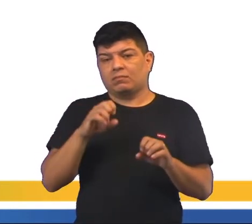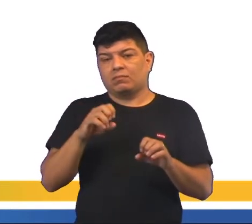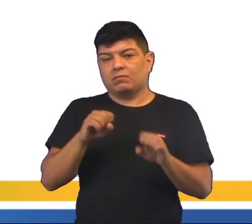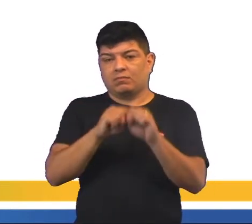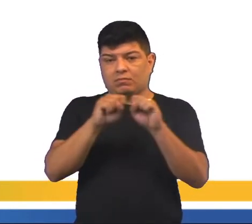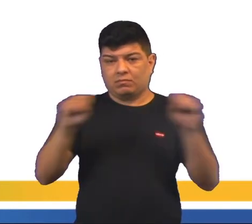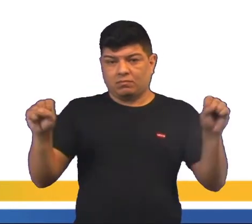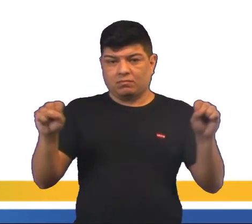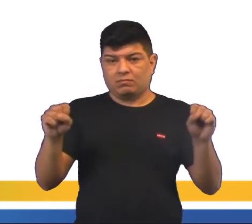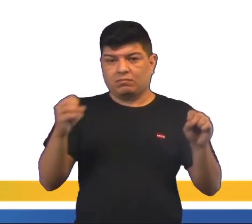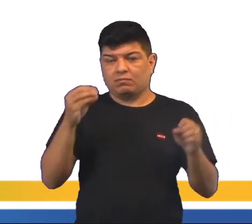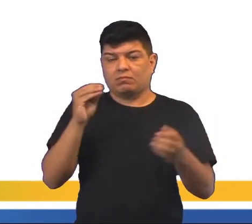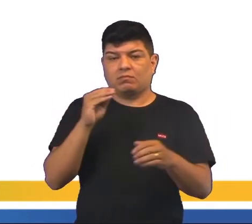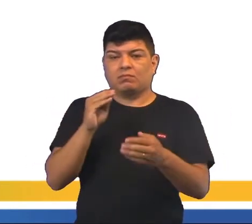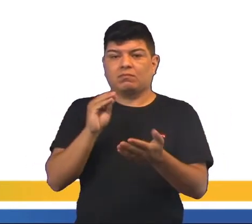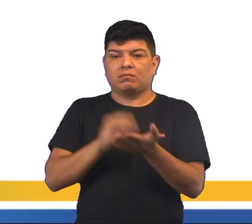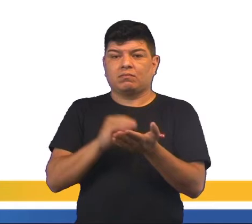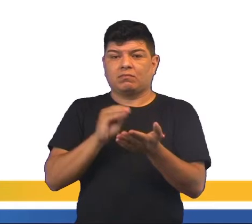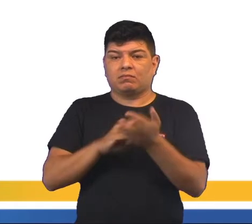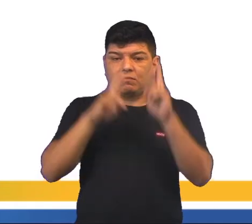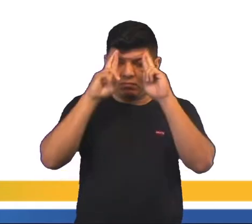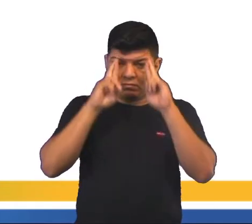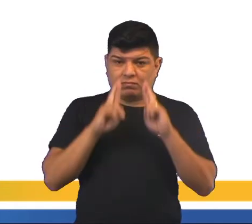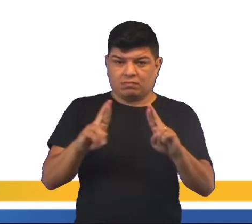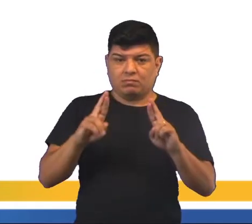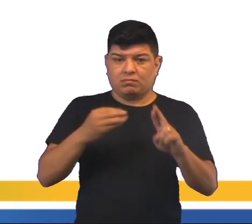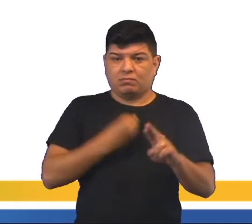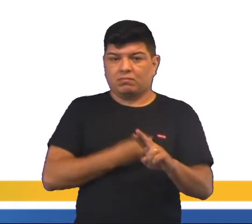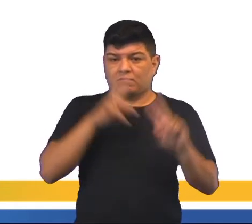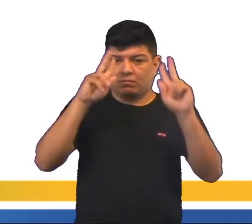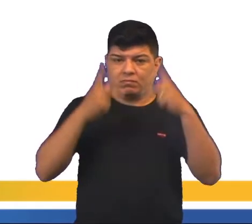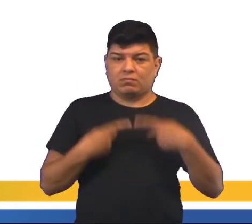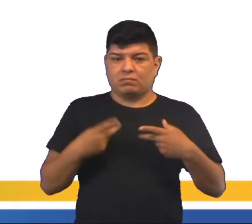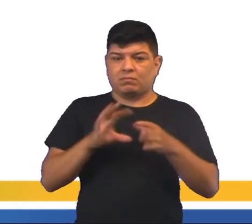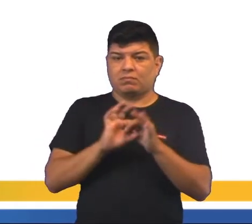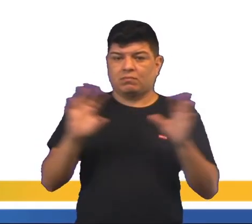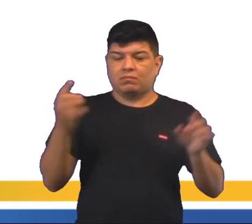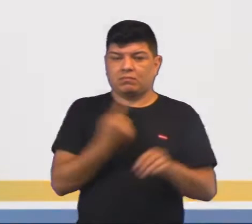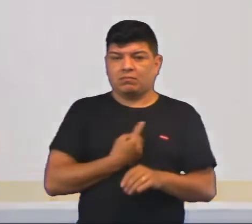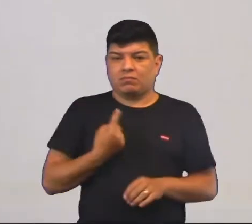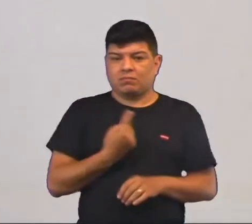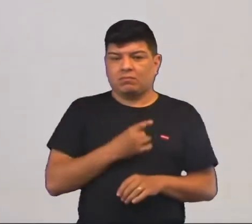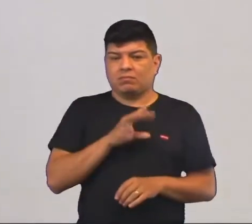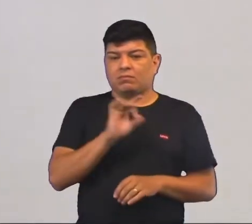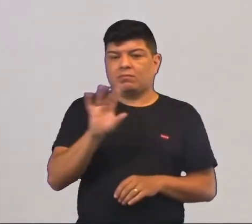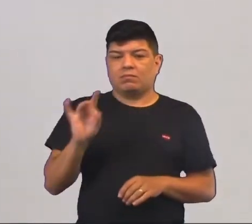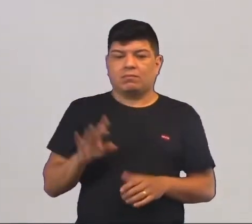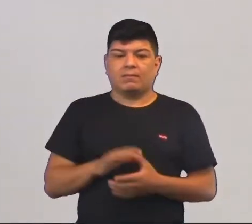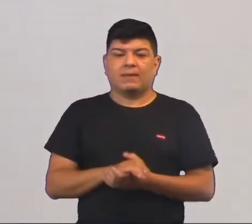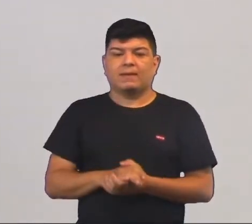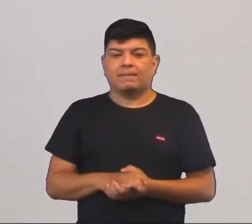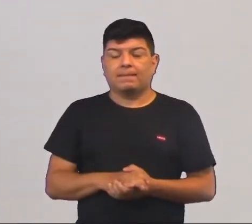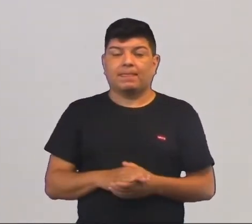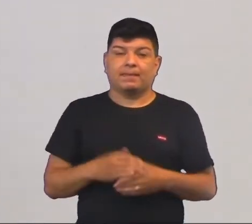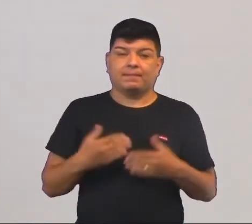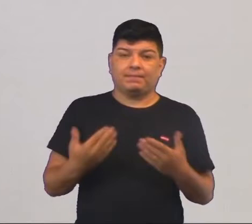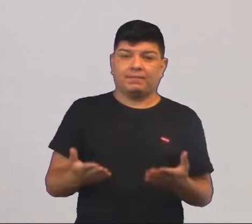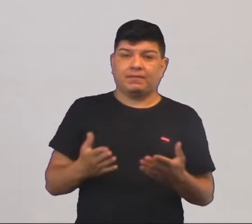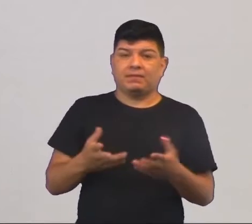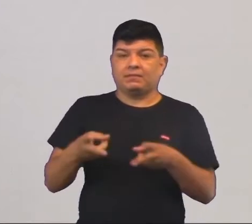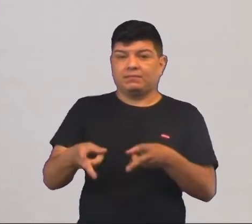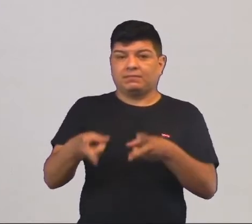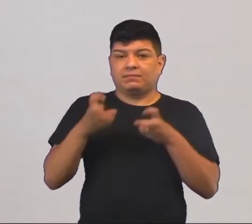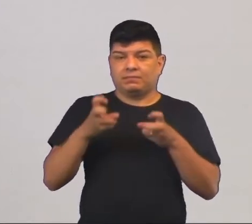que desrespeitaram, né, sistematicamente a vida humana e as liberdades individuais. Então,